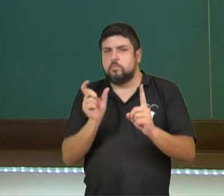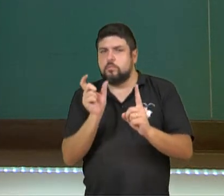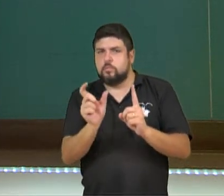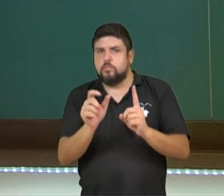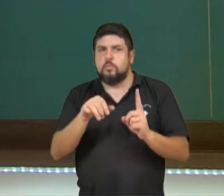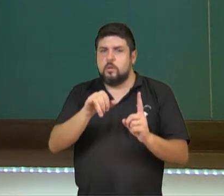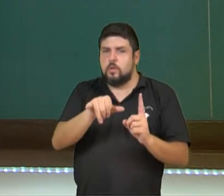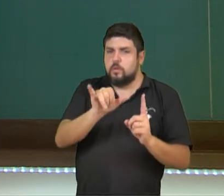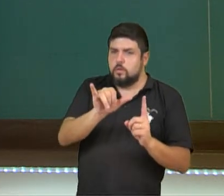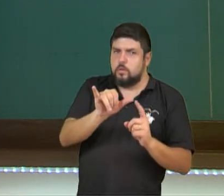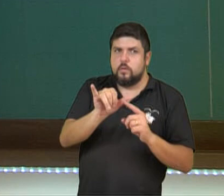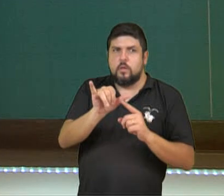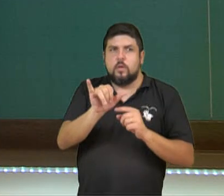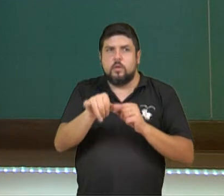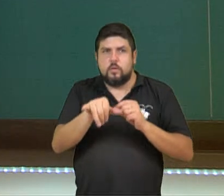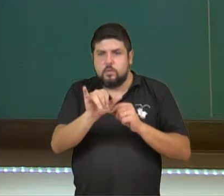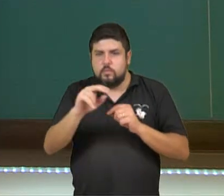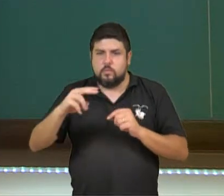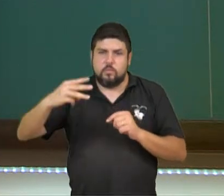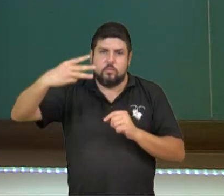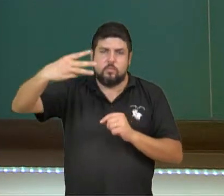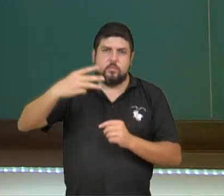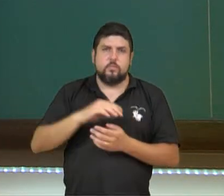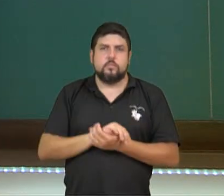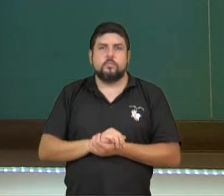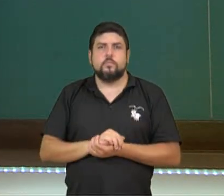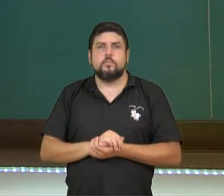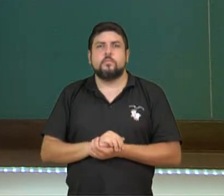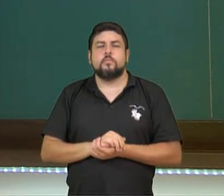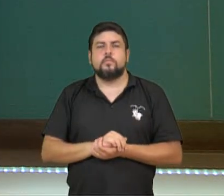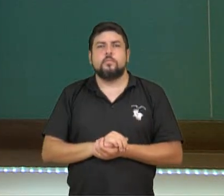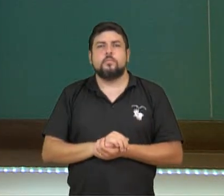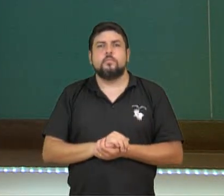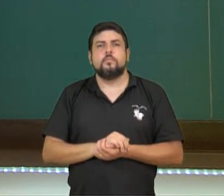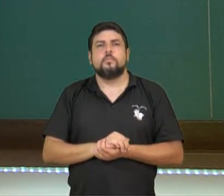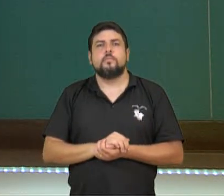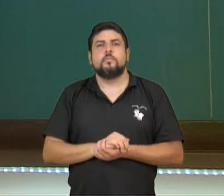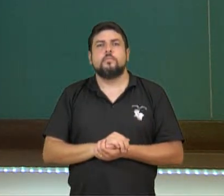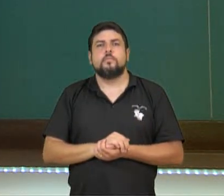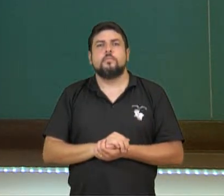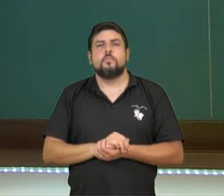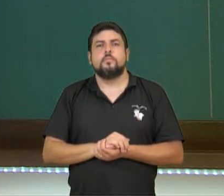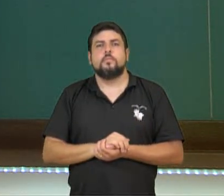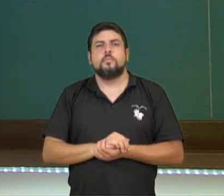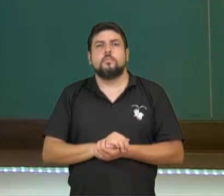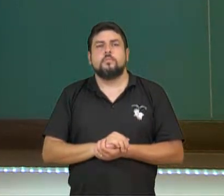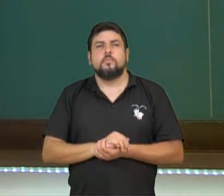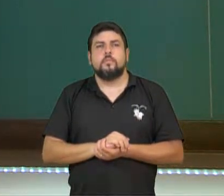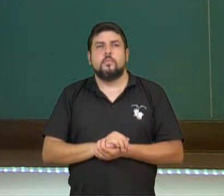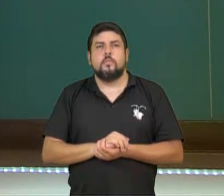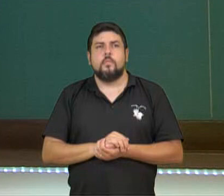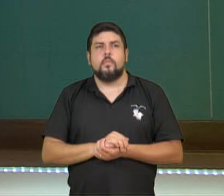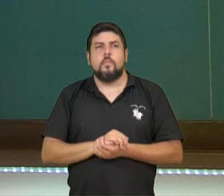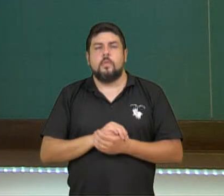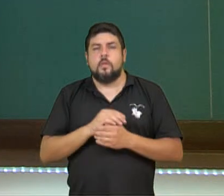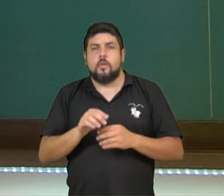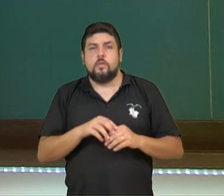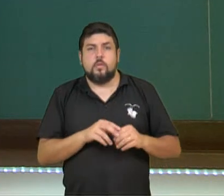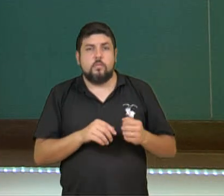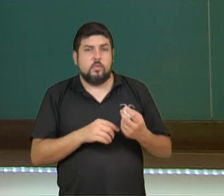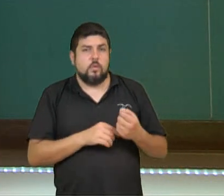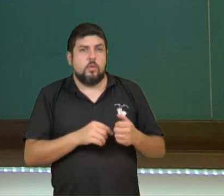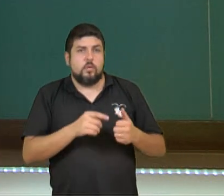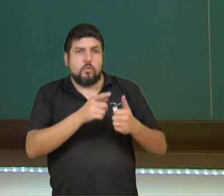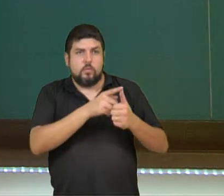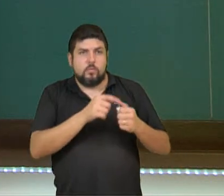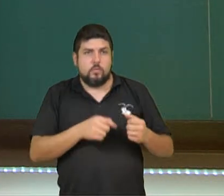y ao cubo. Então, essas são as definições dos dois termos. Eu vou escrever quadrado do primeiro termo, está